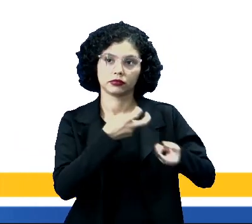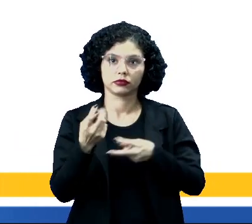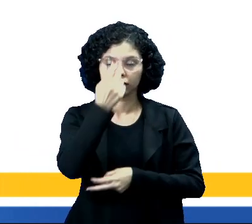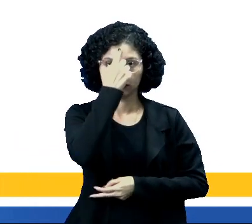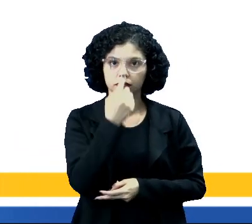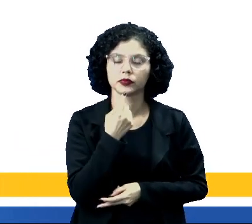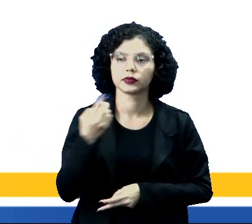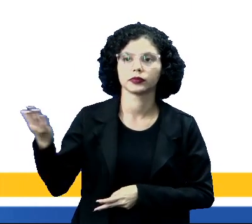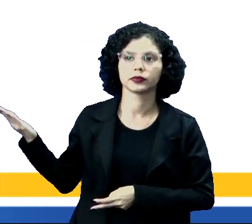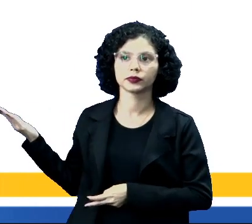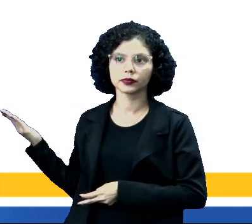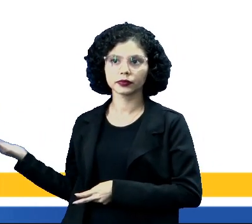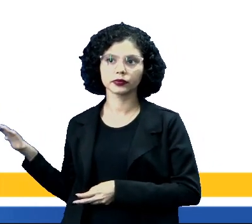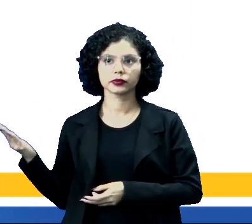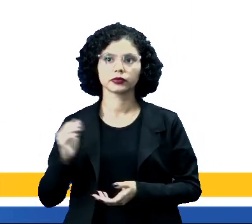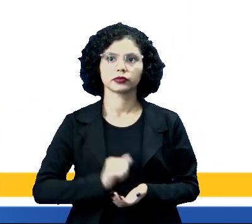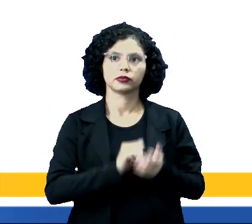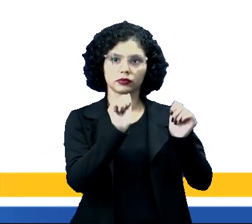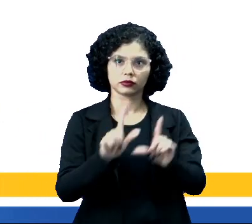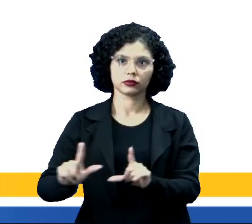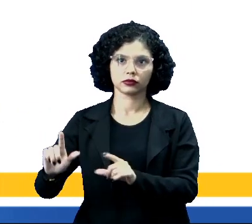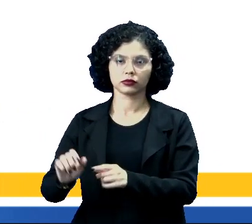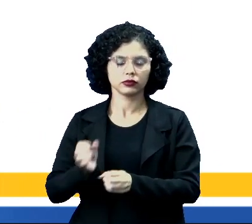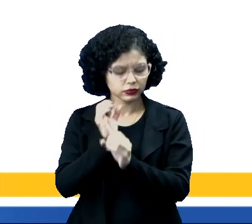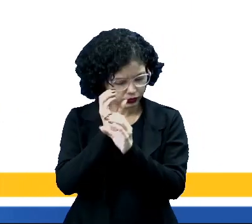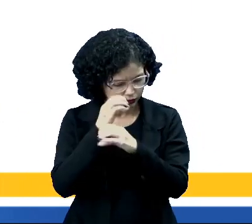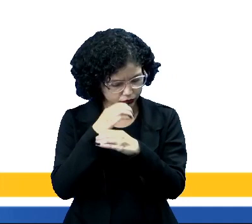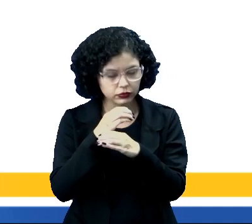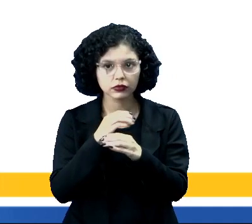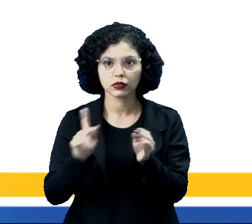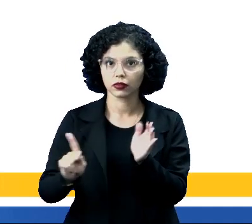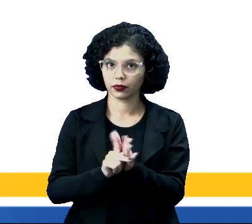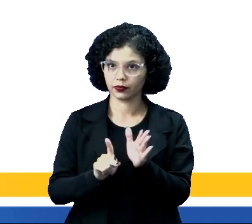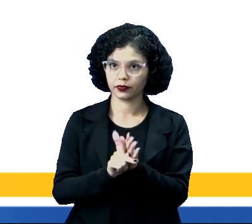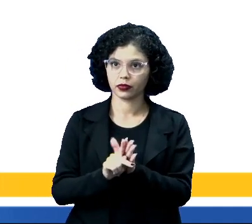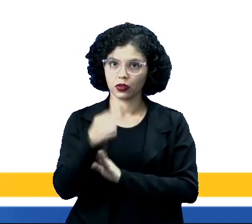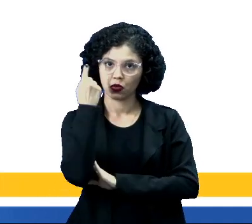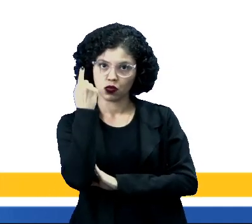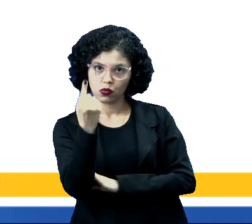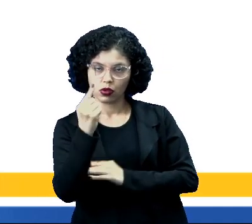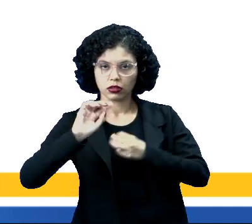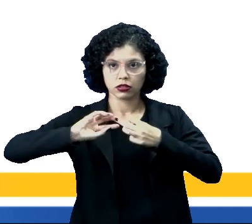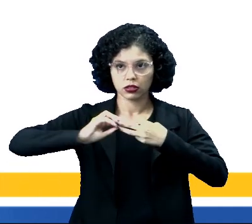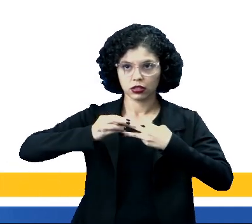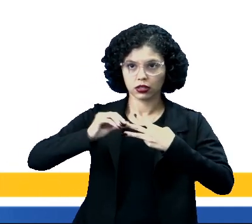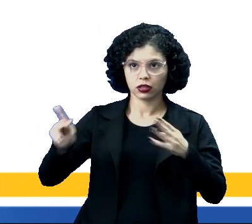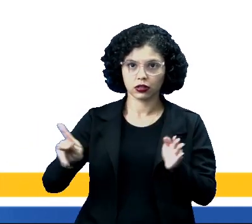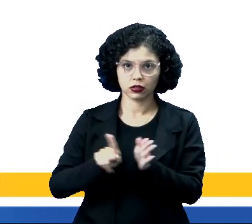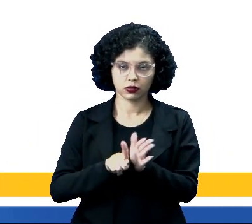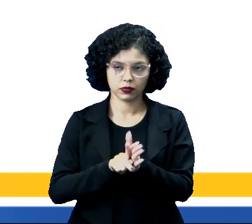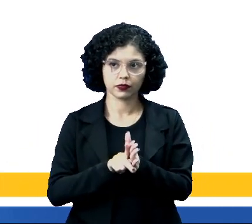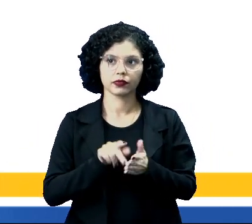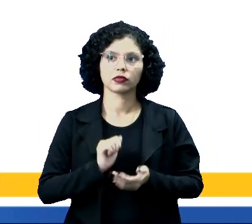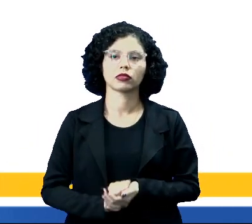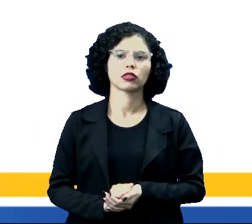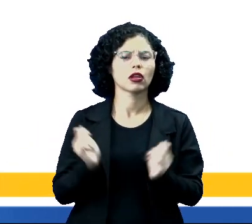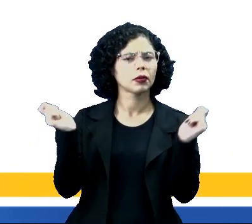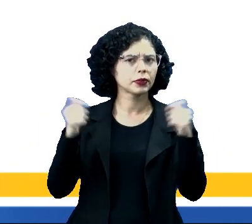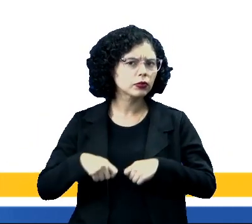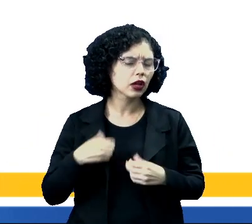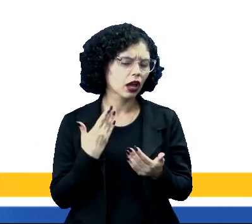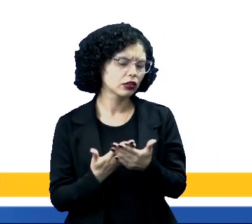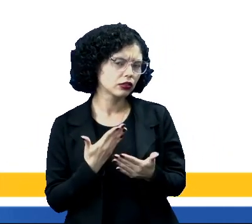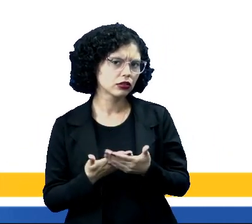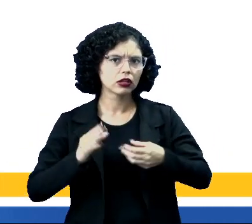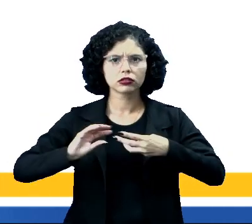na imagem a representação de um microscópio juntamente com uma célula. Então, o que possibilita o nosso